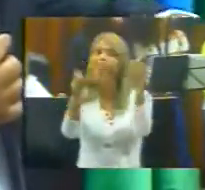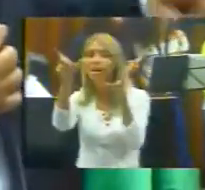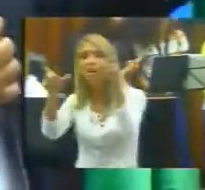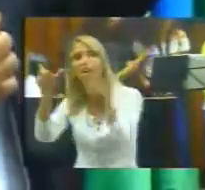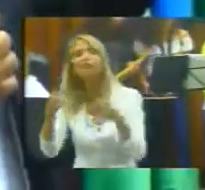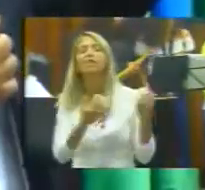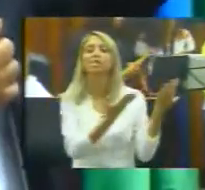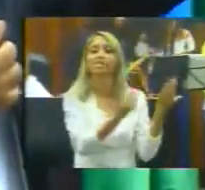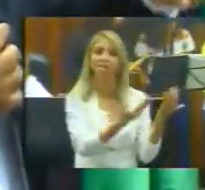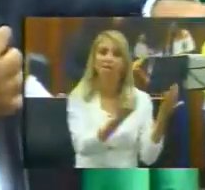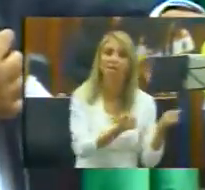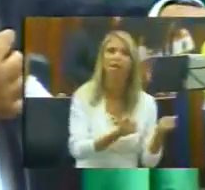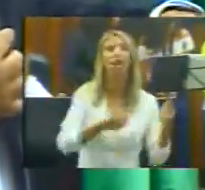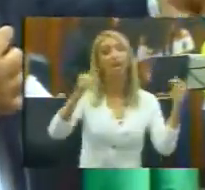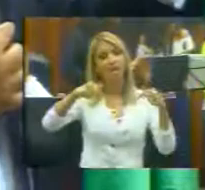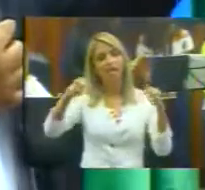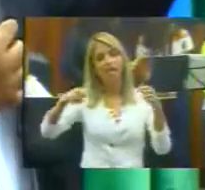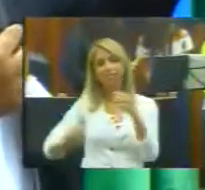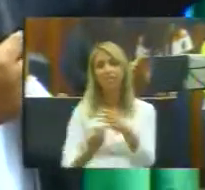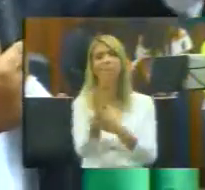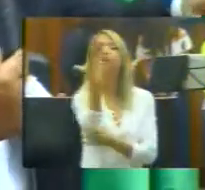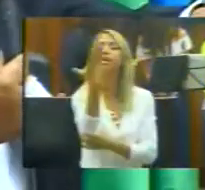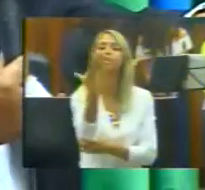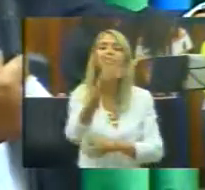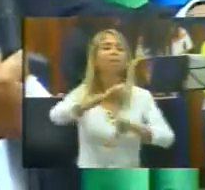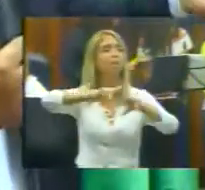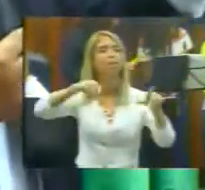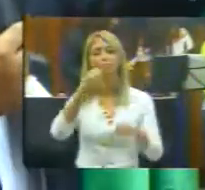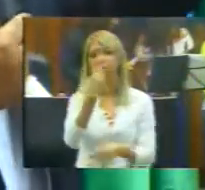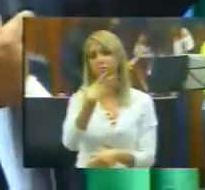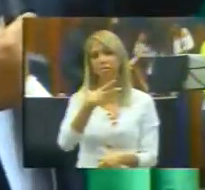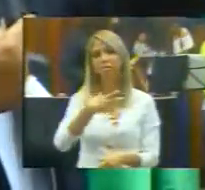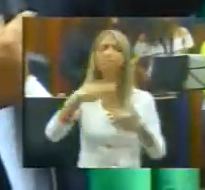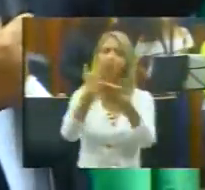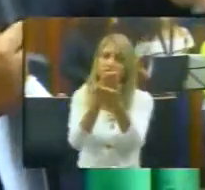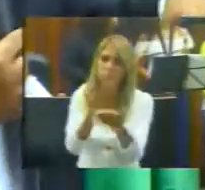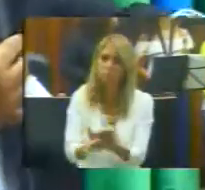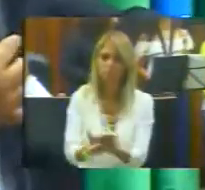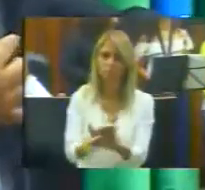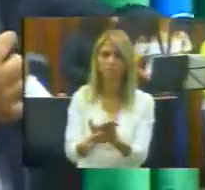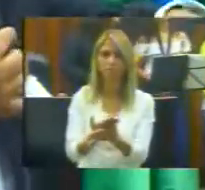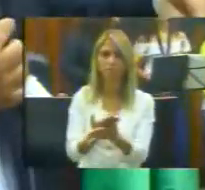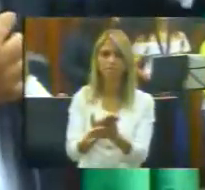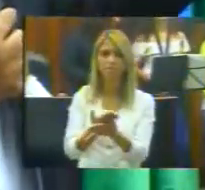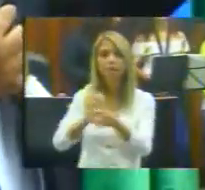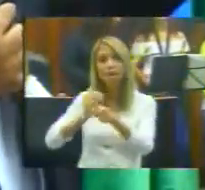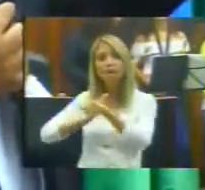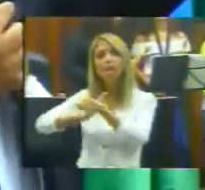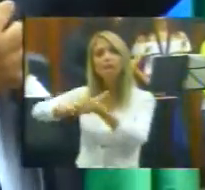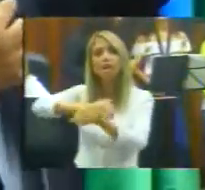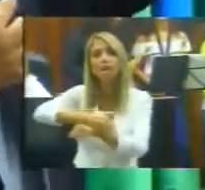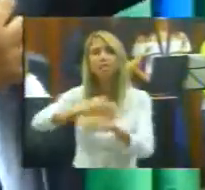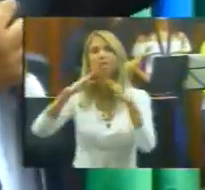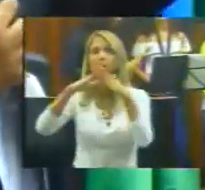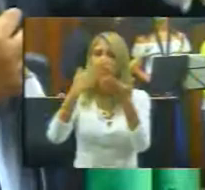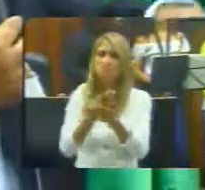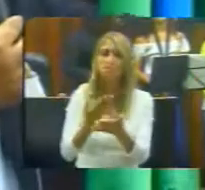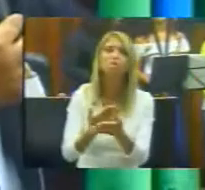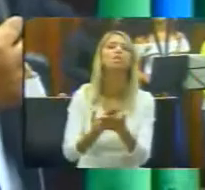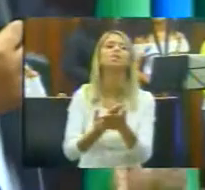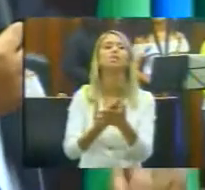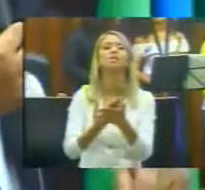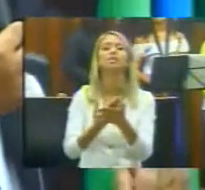gosto, vai brotar a vocação. Estudem, prestigiem as escolas que lhes fizeram